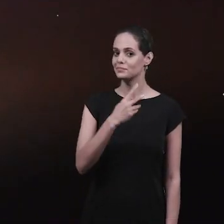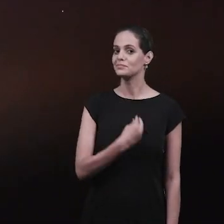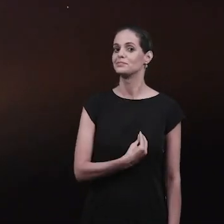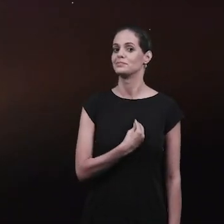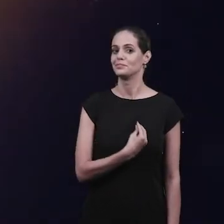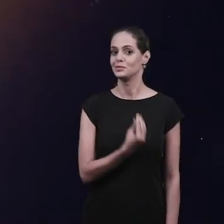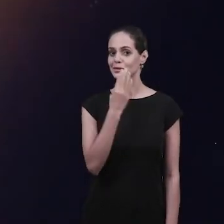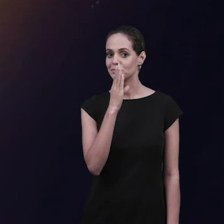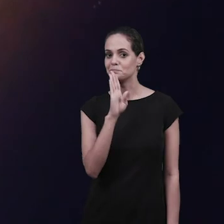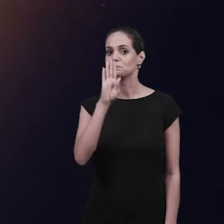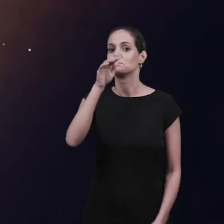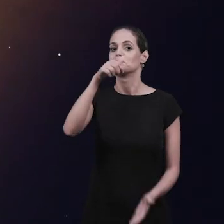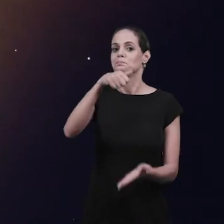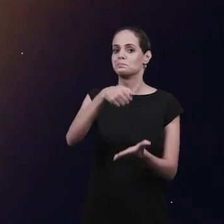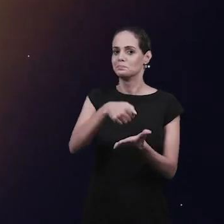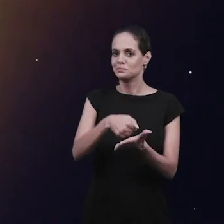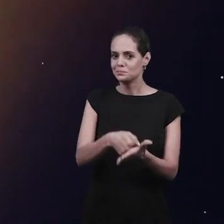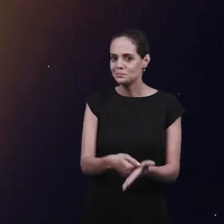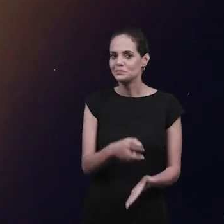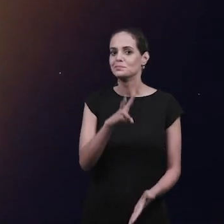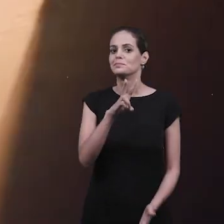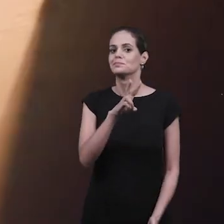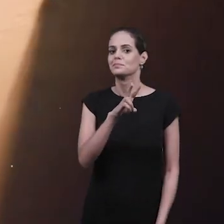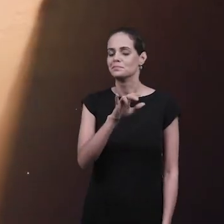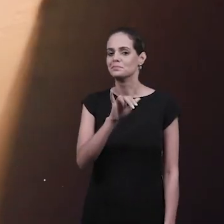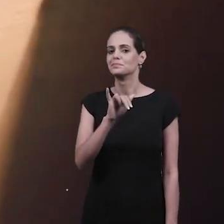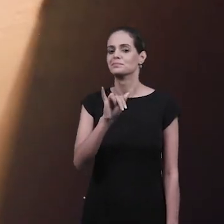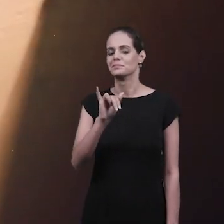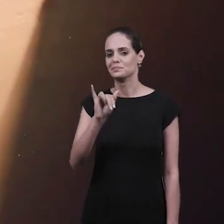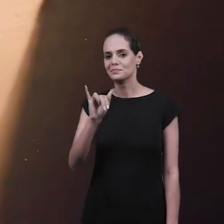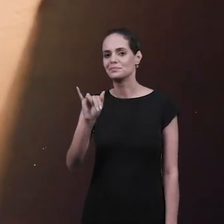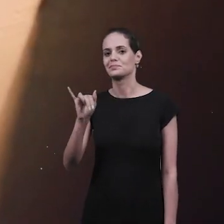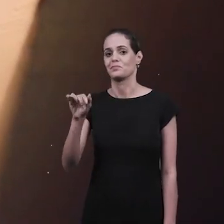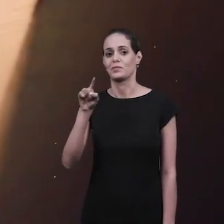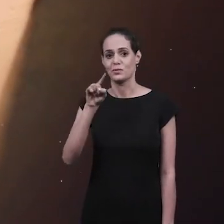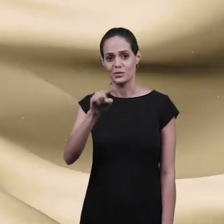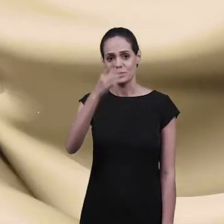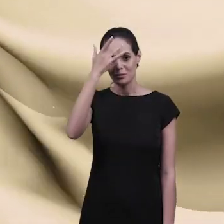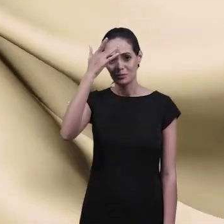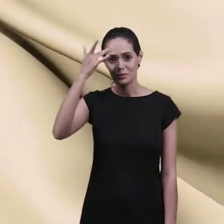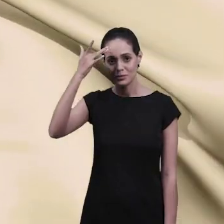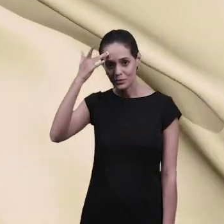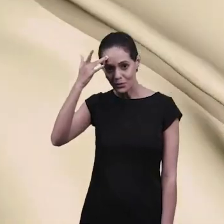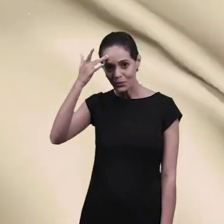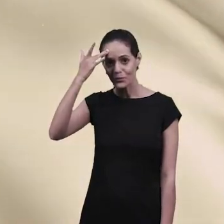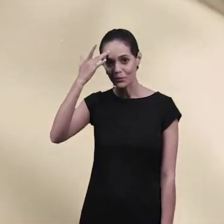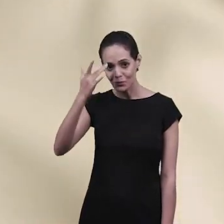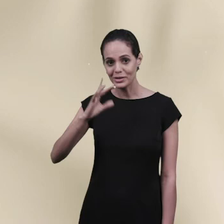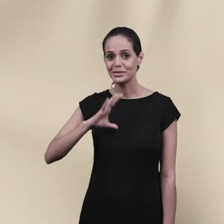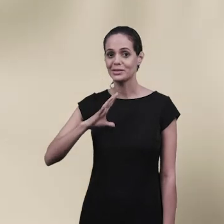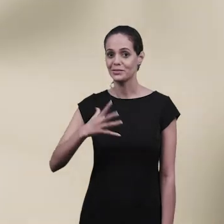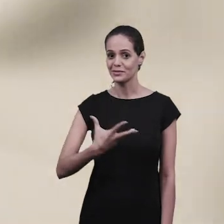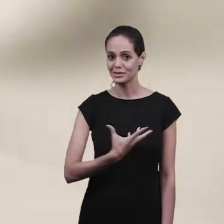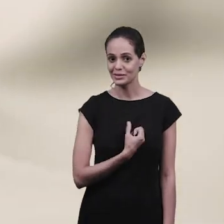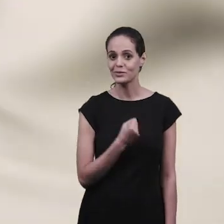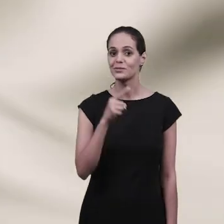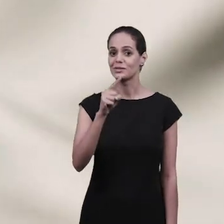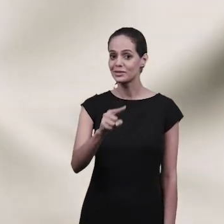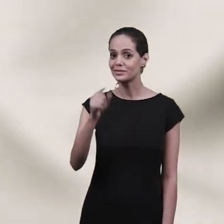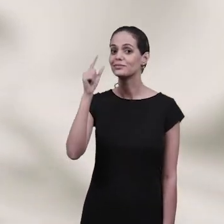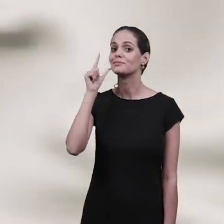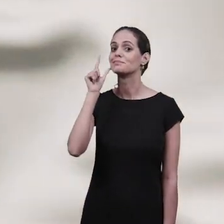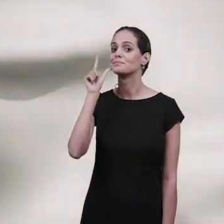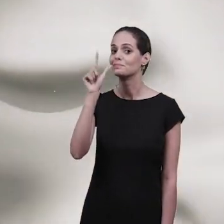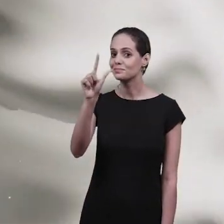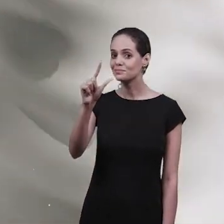entrarei. Cumprirei minha promessa e o remido tu